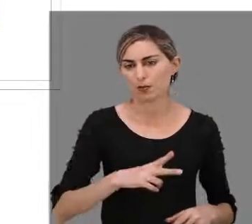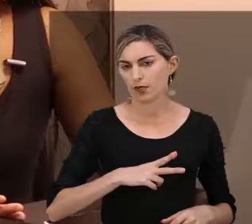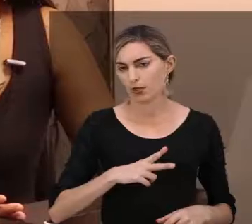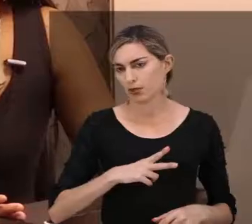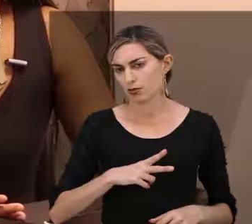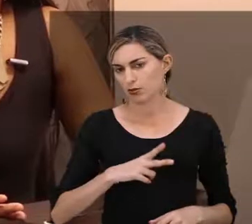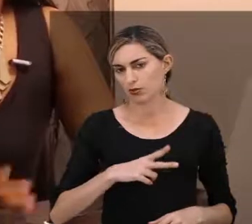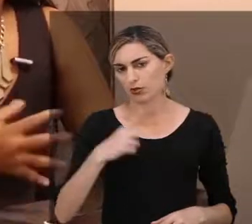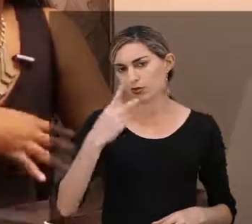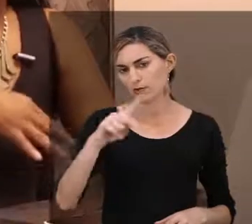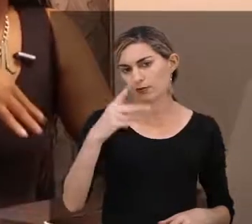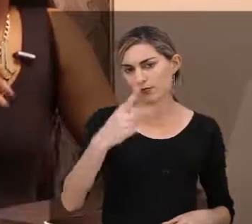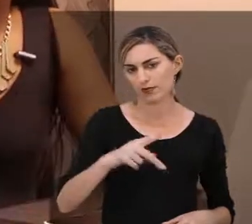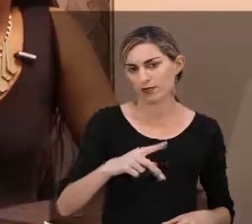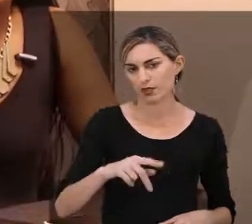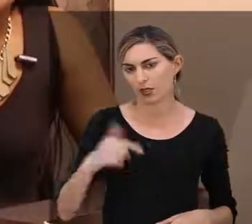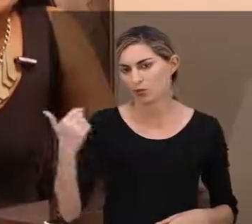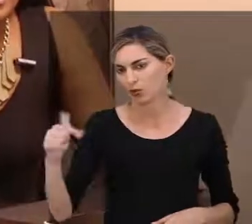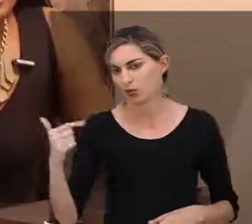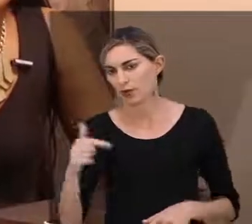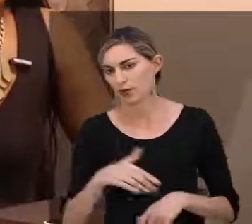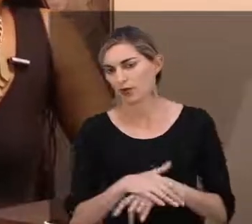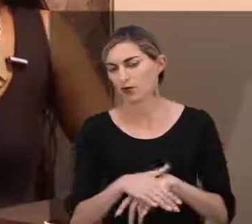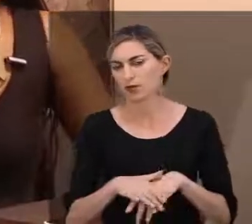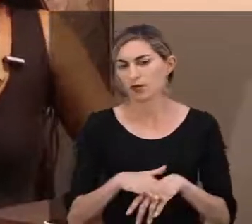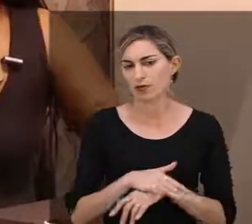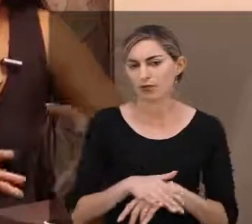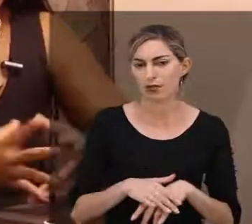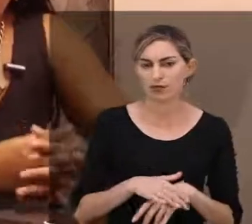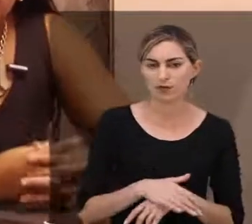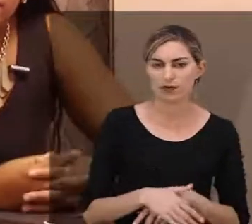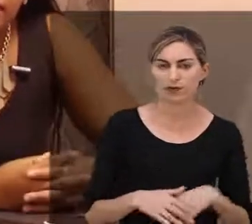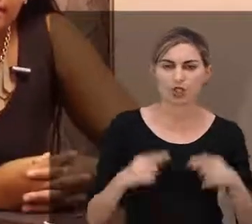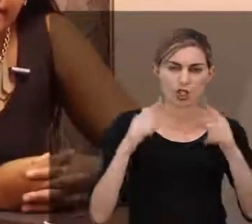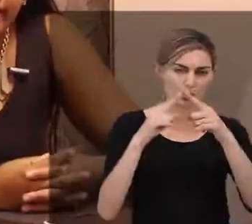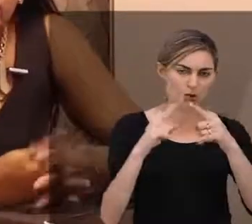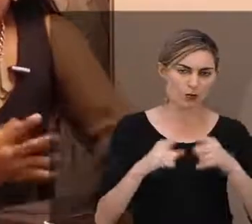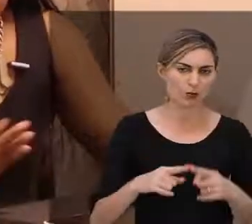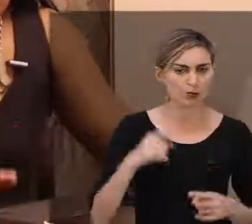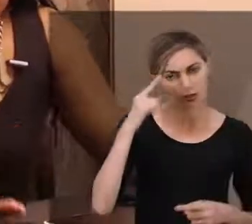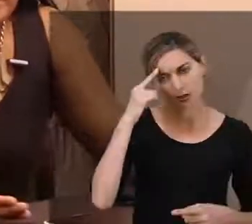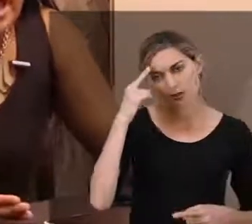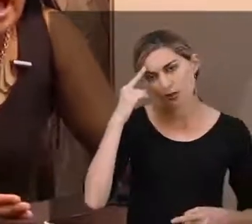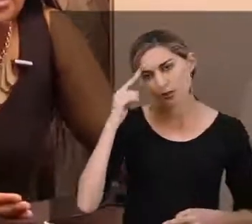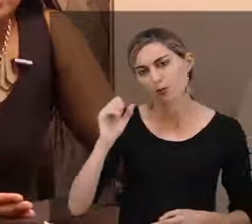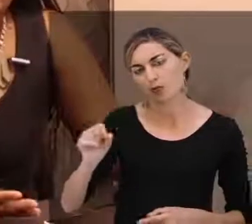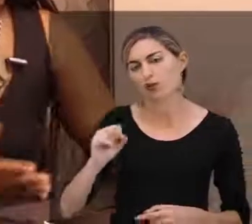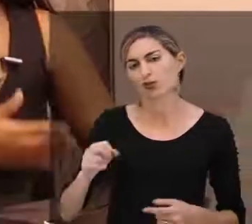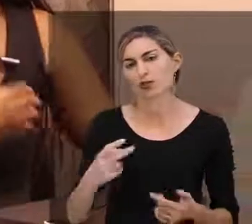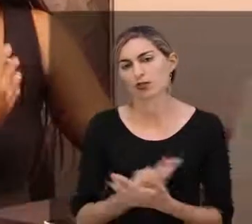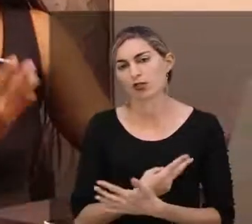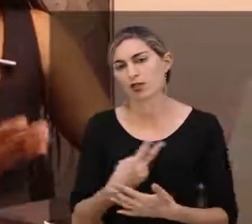da cliente. E que se a gente não tivesse conversado, se a gente não tivesse alinhado nossas ideias, poderia dar